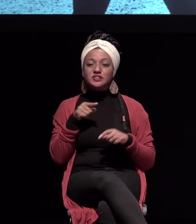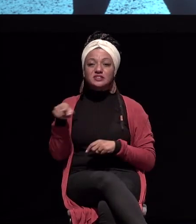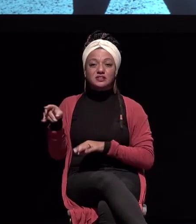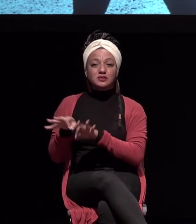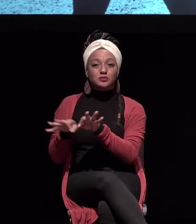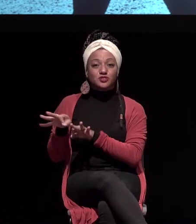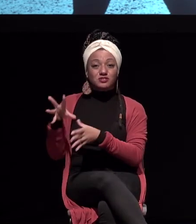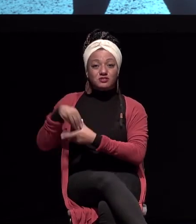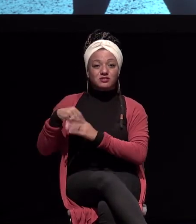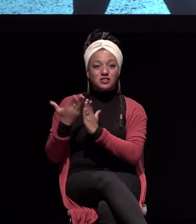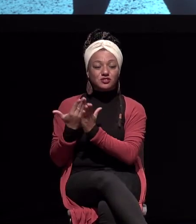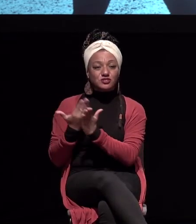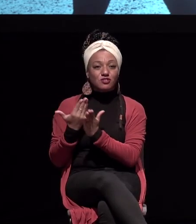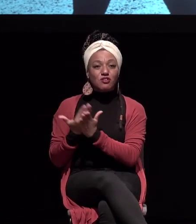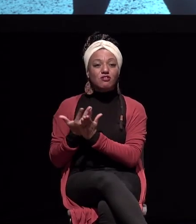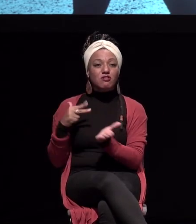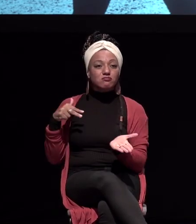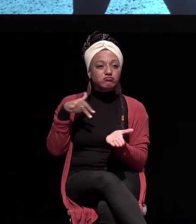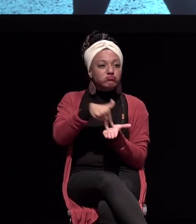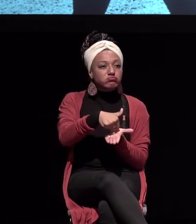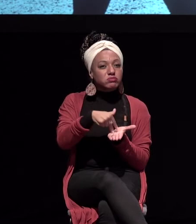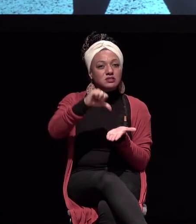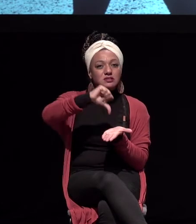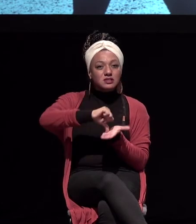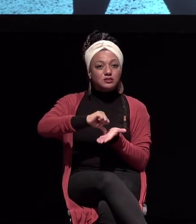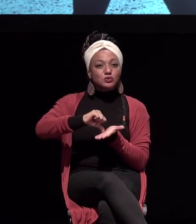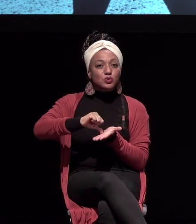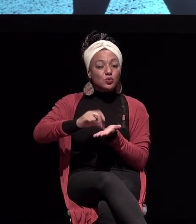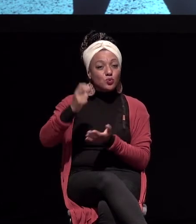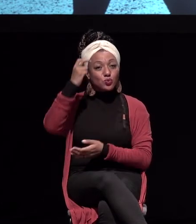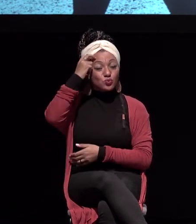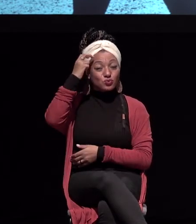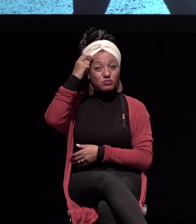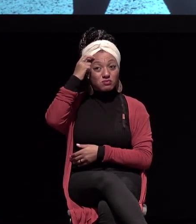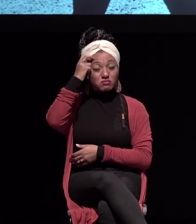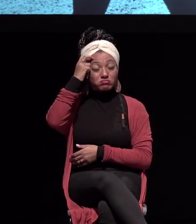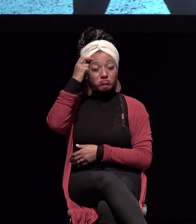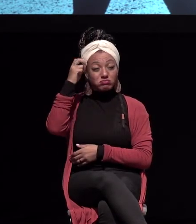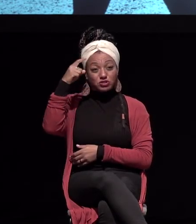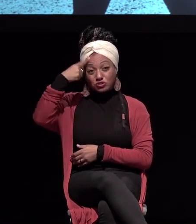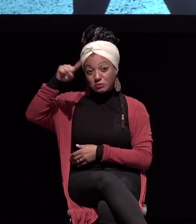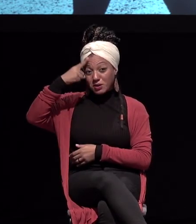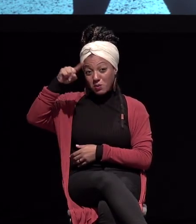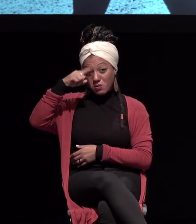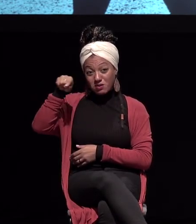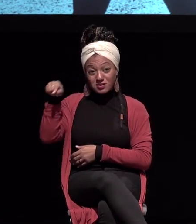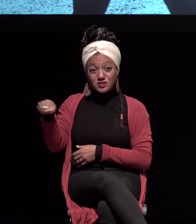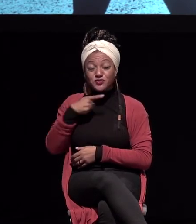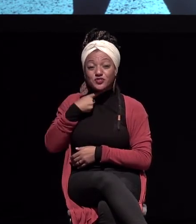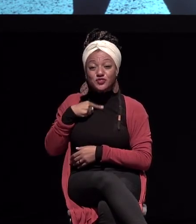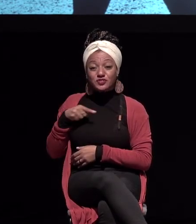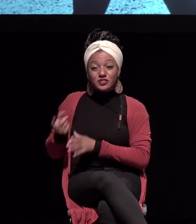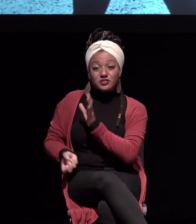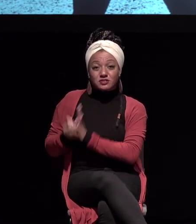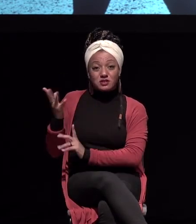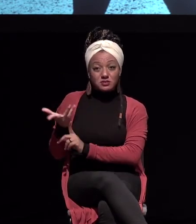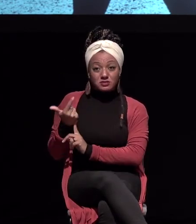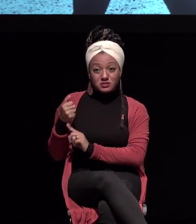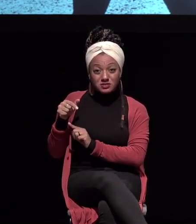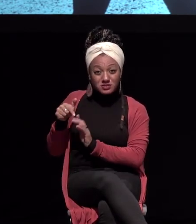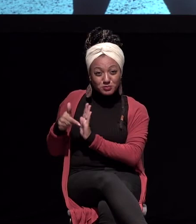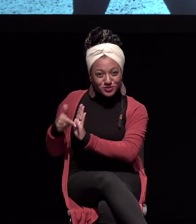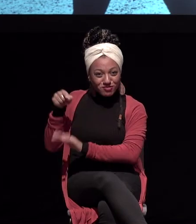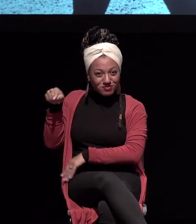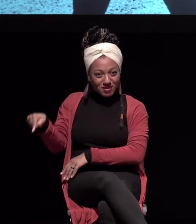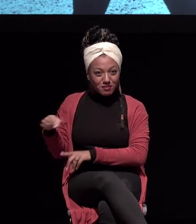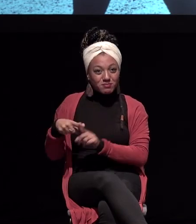da juventude e ocupar o Centro Cultural de Jabaquara, fazer uma exposição da escola no Centro Cultural e ativar aquele espaço. E aquilo me pareceu muito incrível, assim, porque